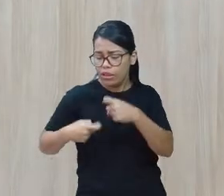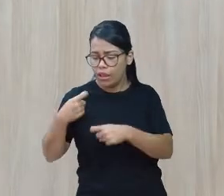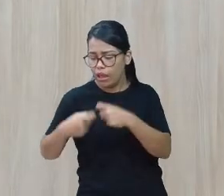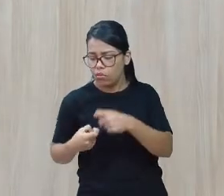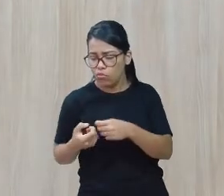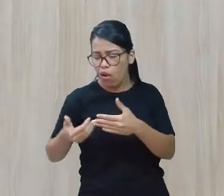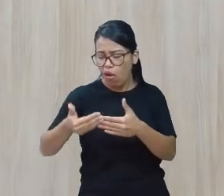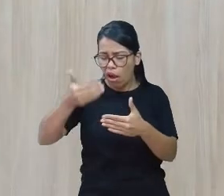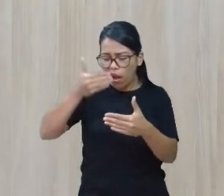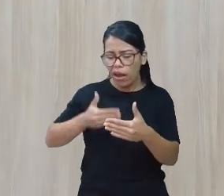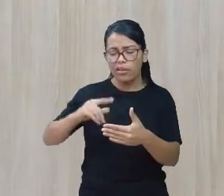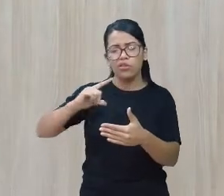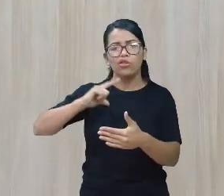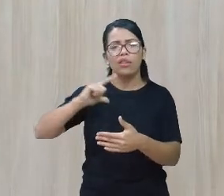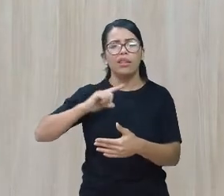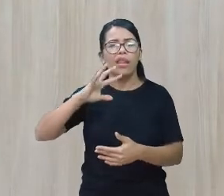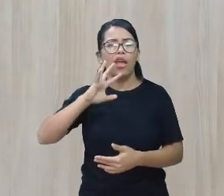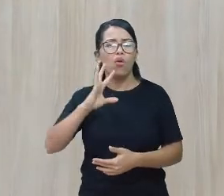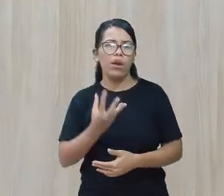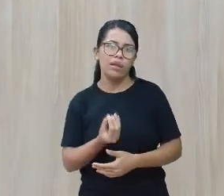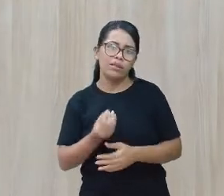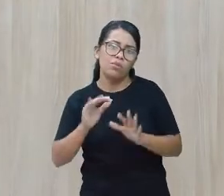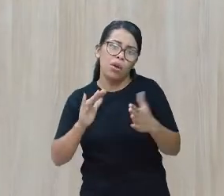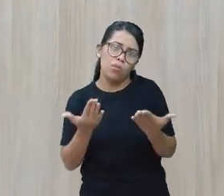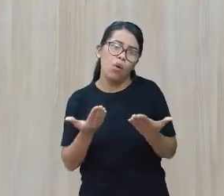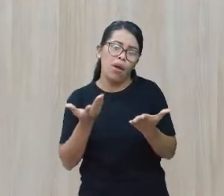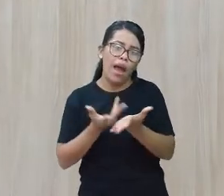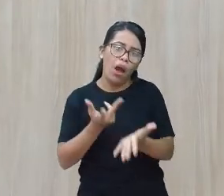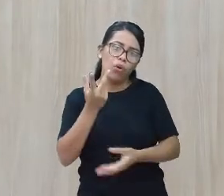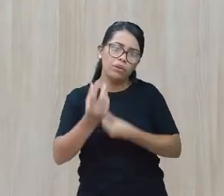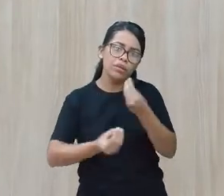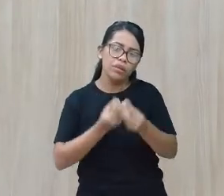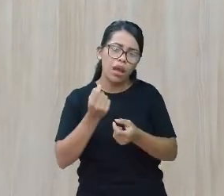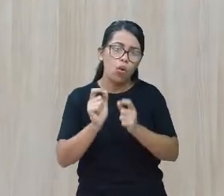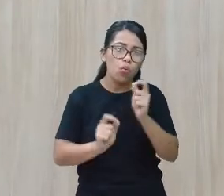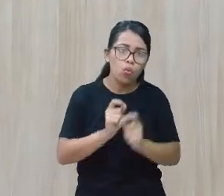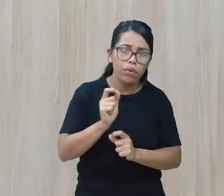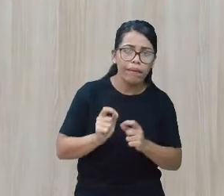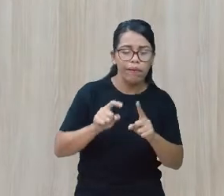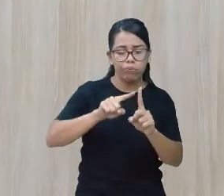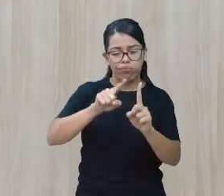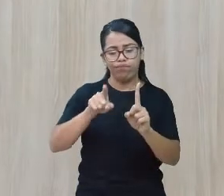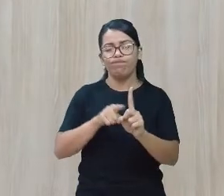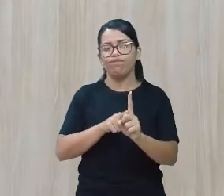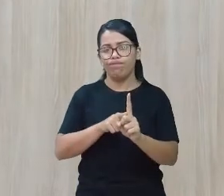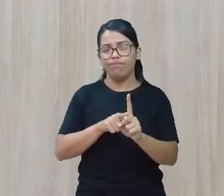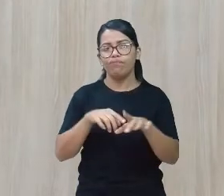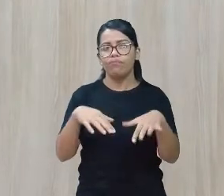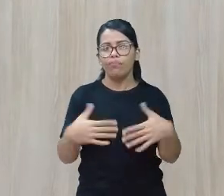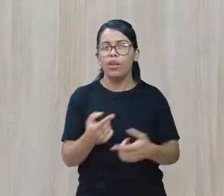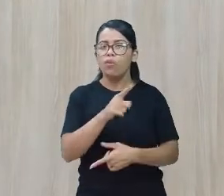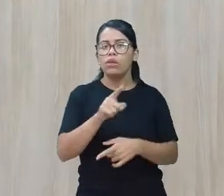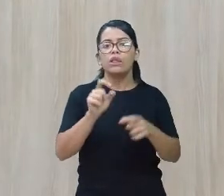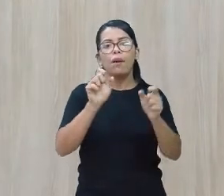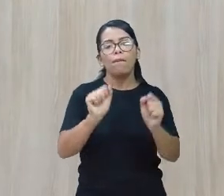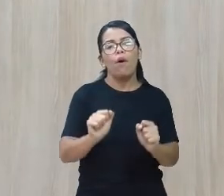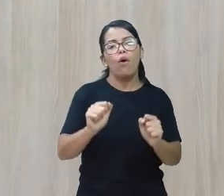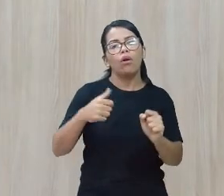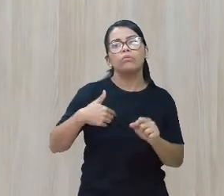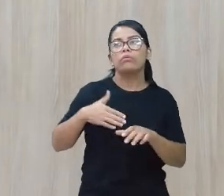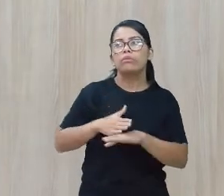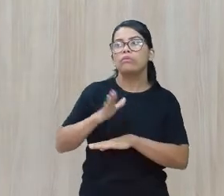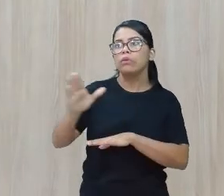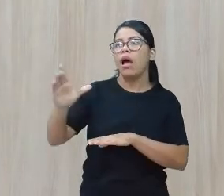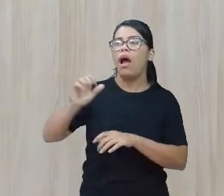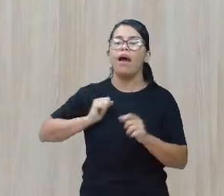então pode levar você a realmente ter uma gravidez indesejada. Em vez de você estar no momento de lazer, você vai